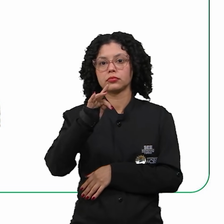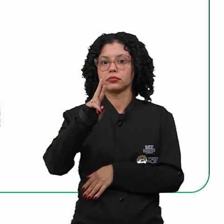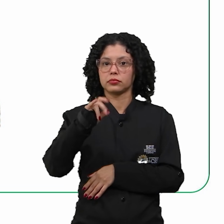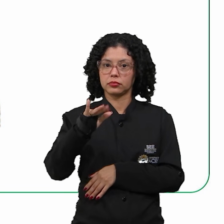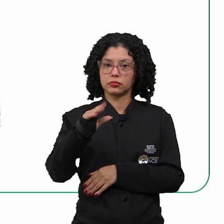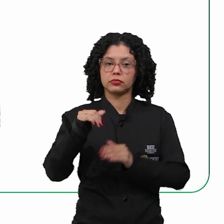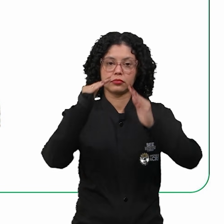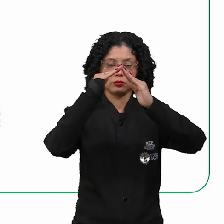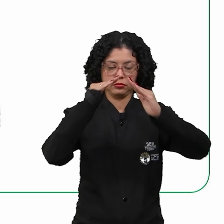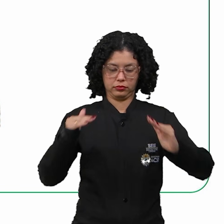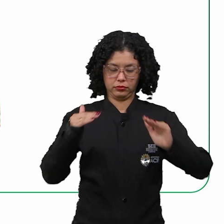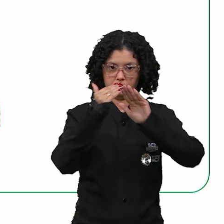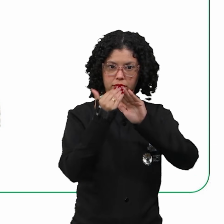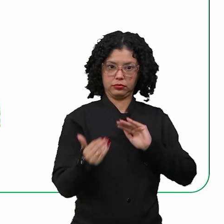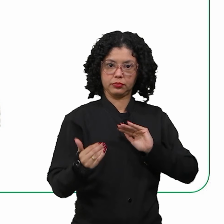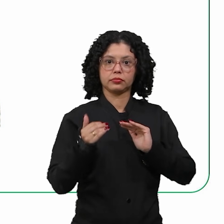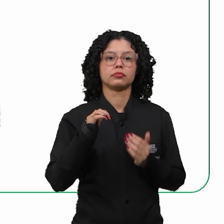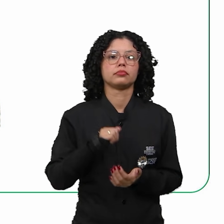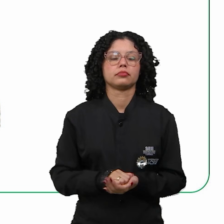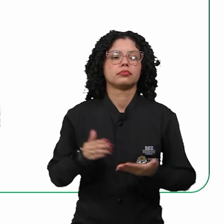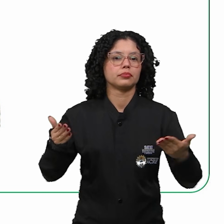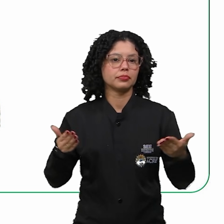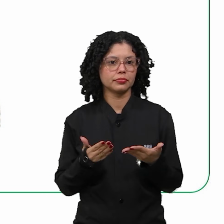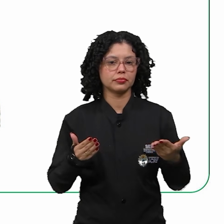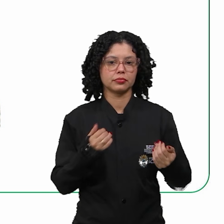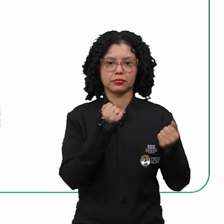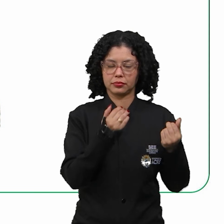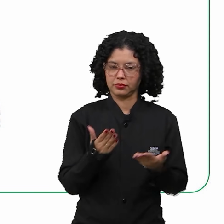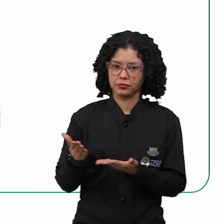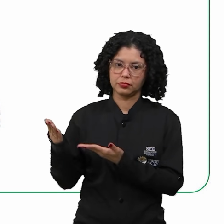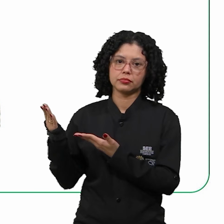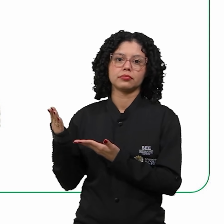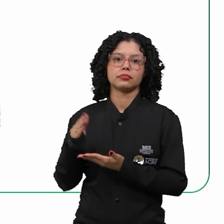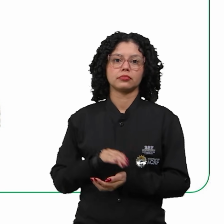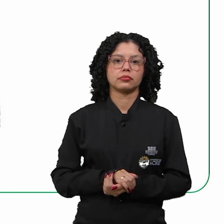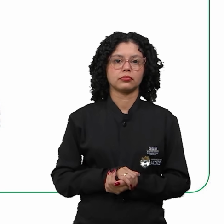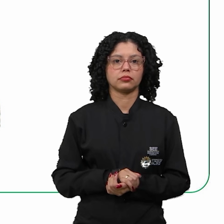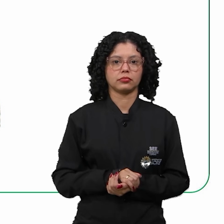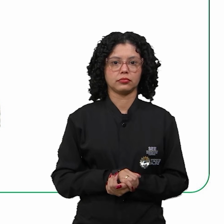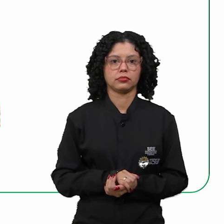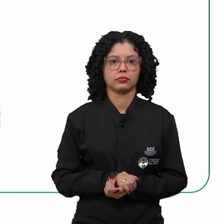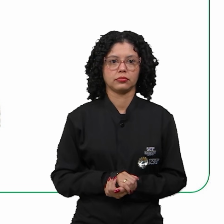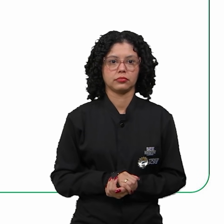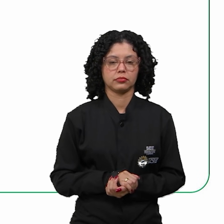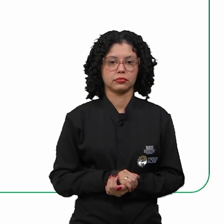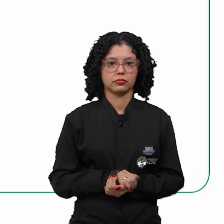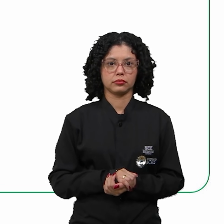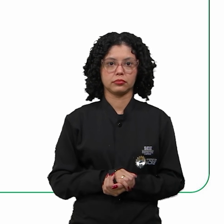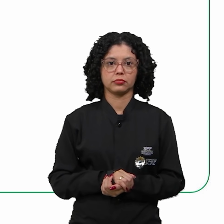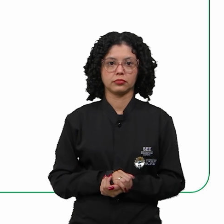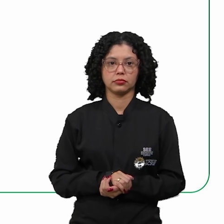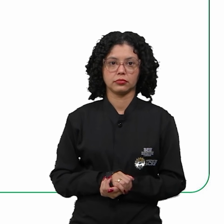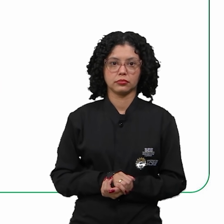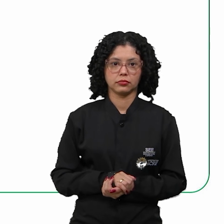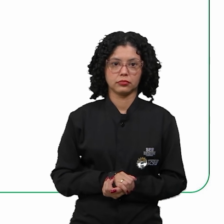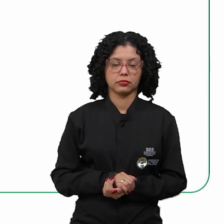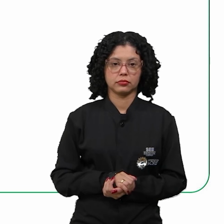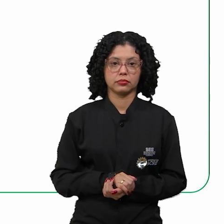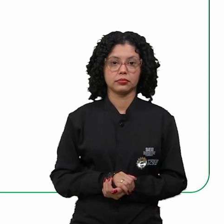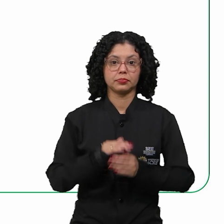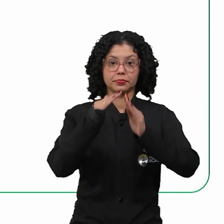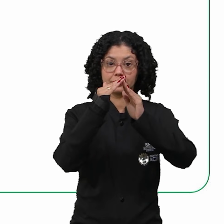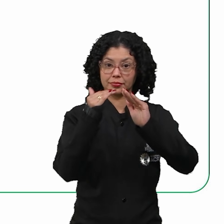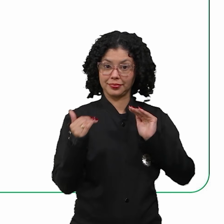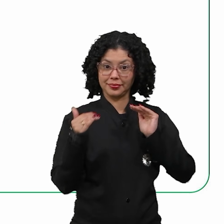as pirâmides e agora conhecemos esses prismas. Vamos para